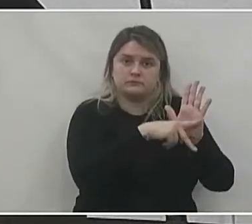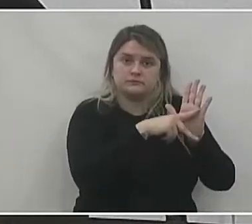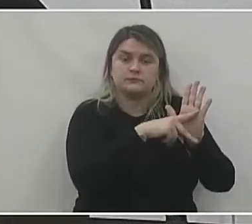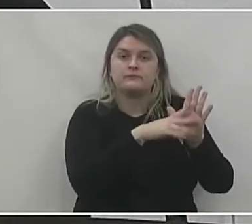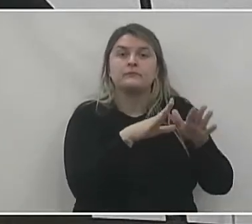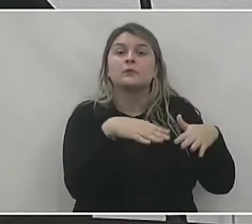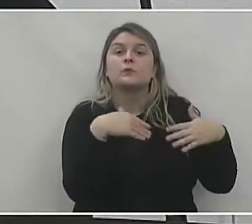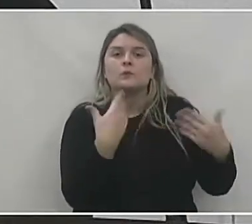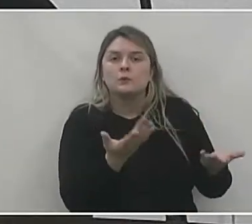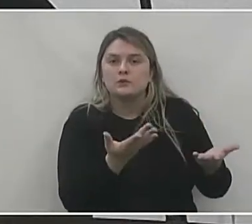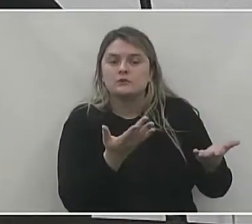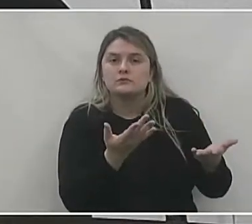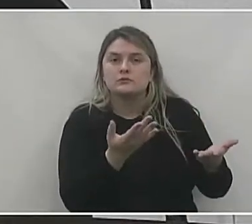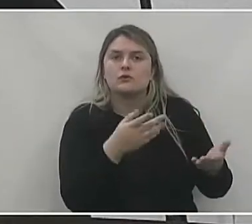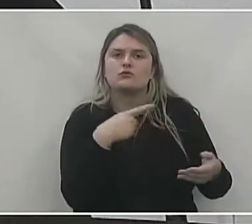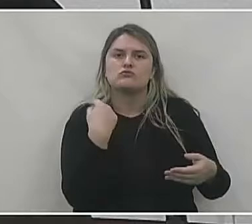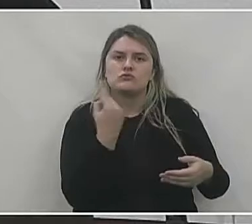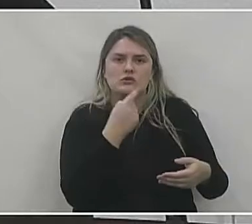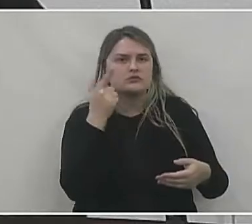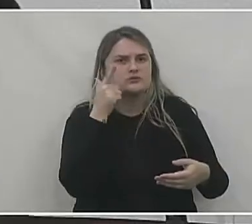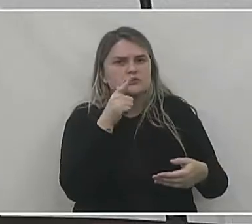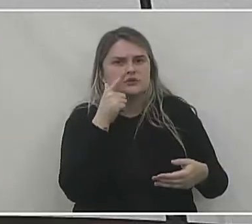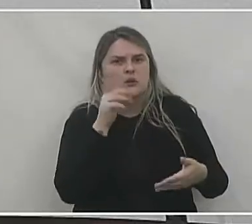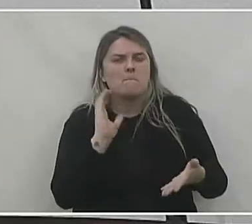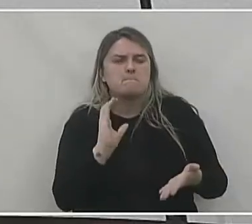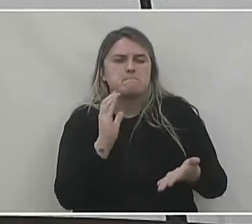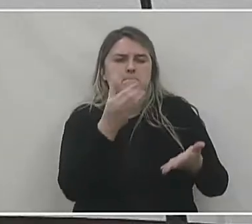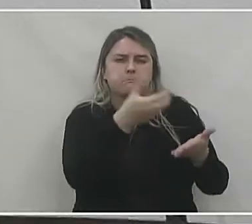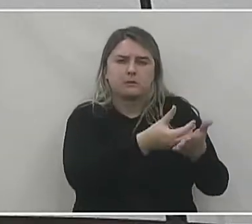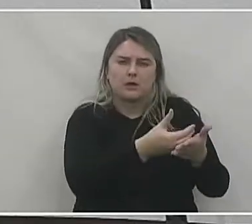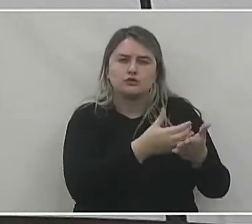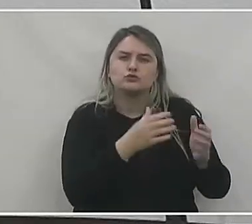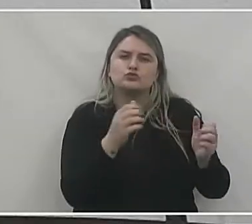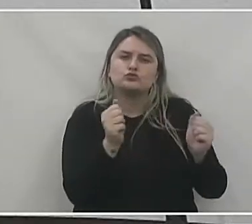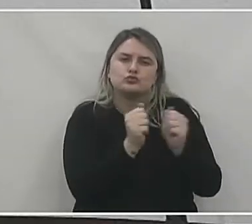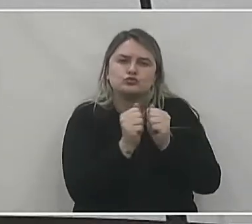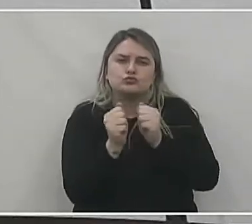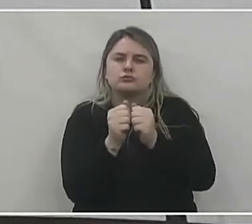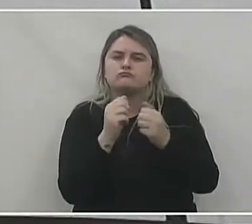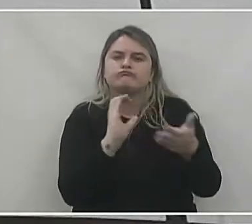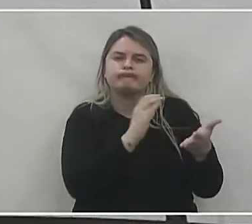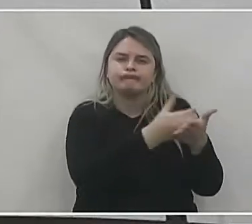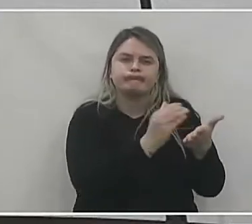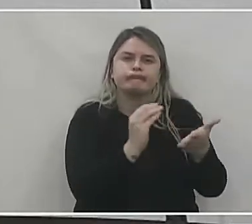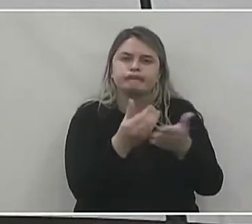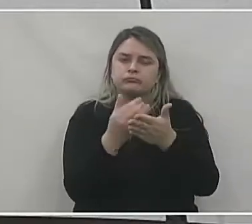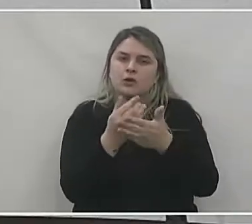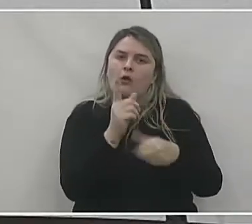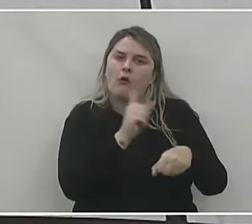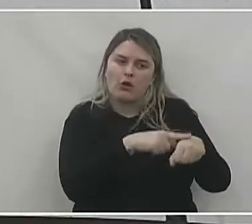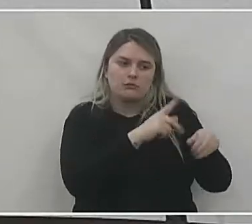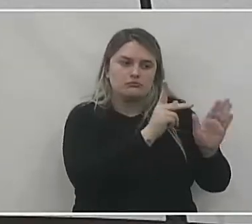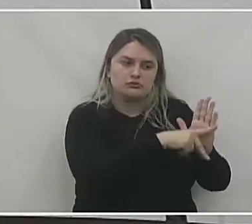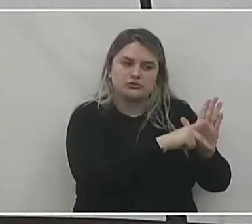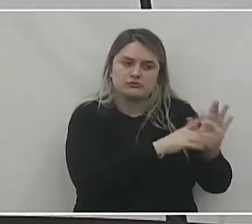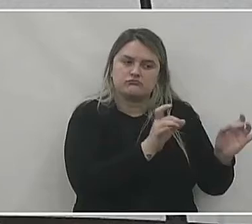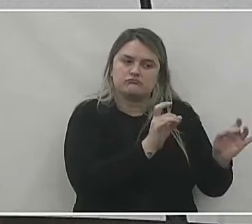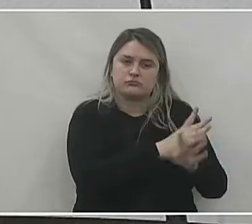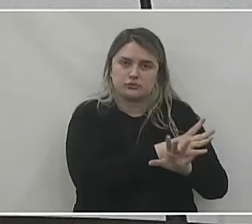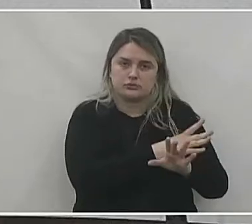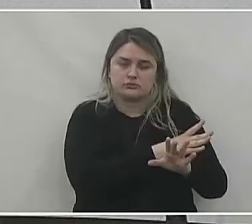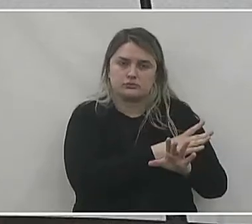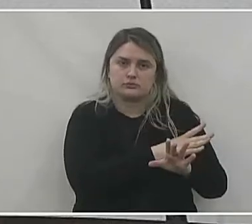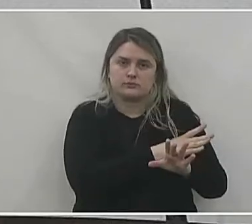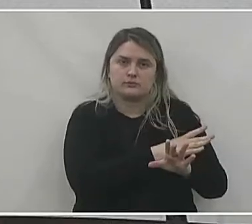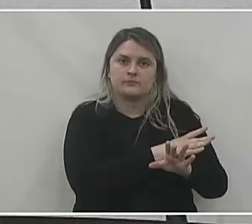quando nós conseguimos os recursos, foi juntar o útil ao agradável. A boa vontade